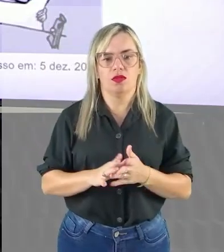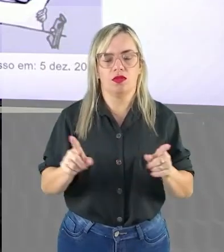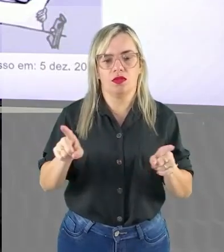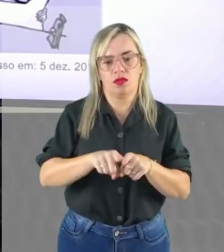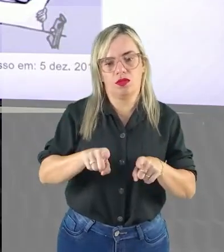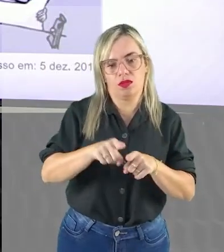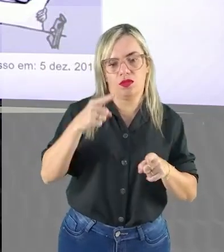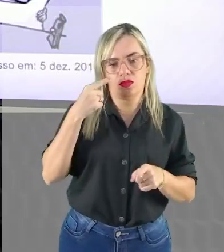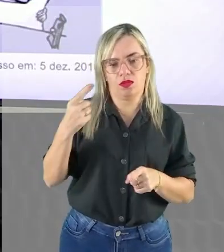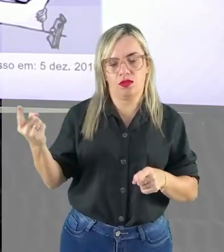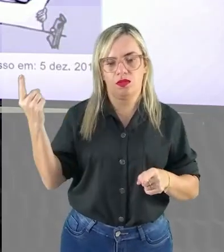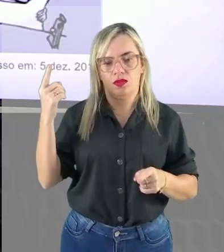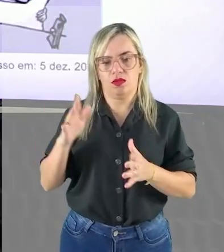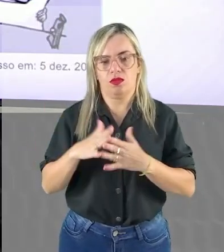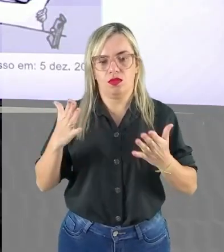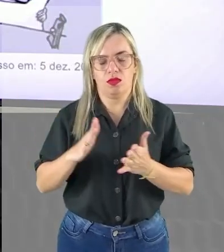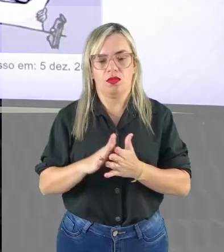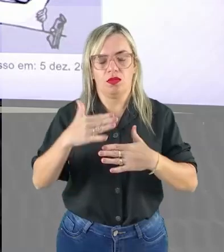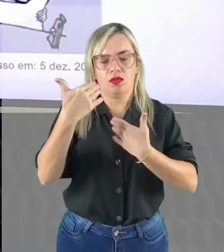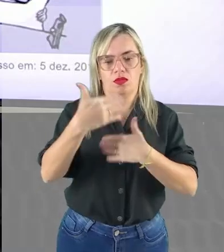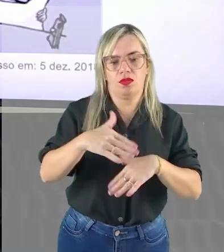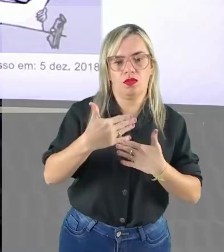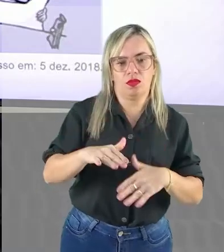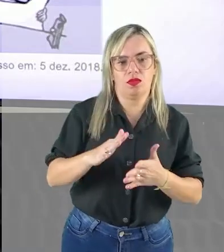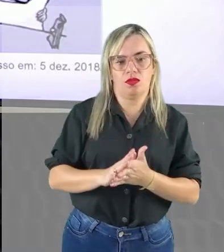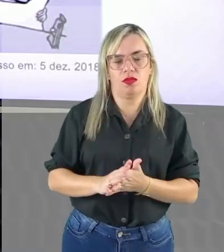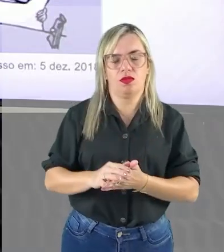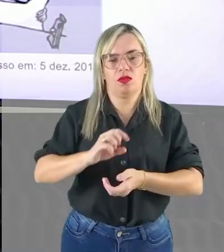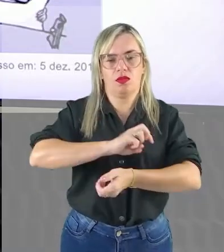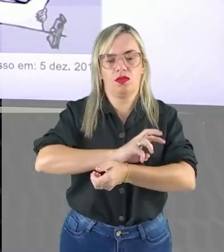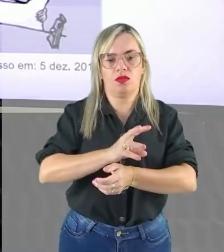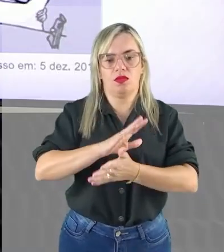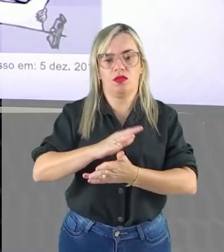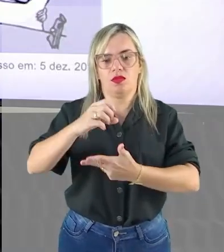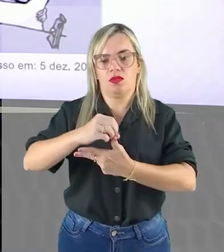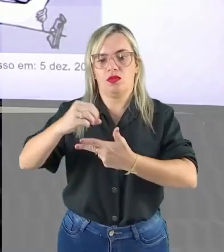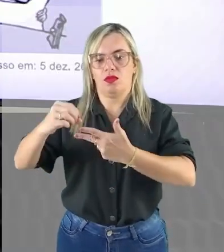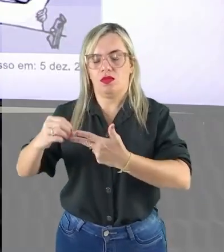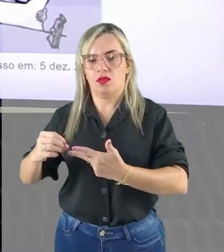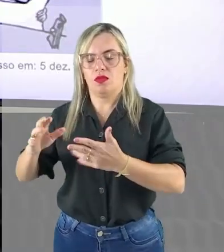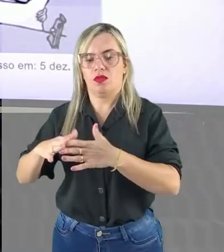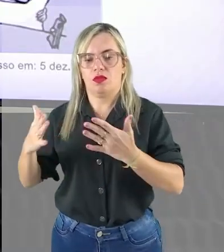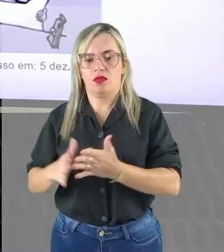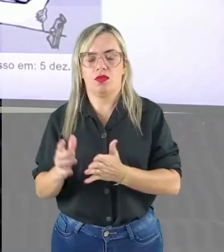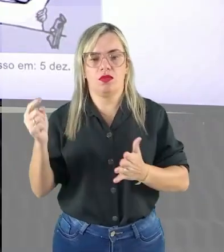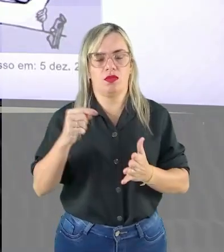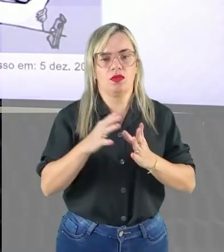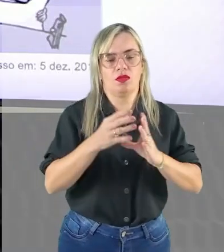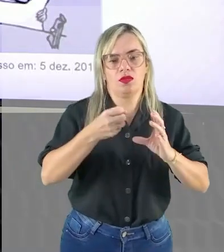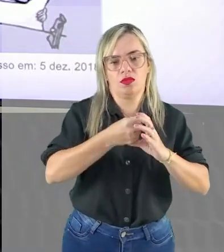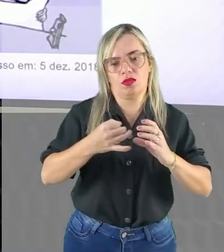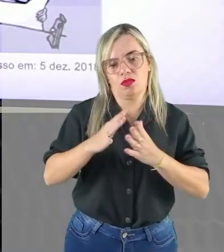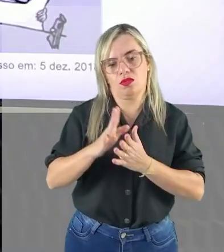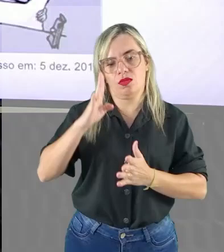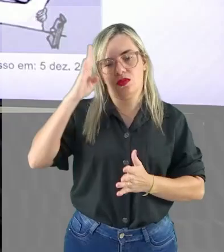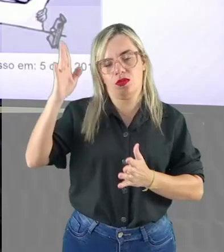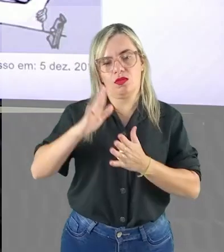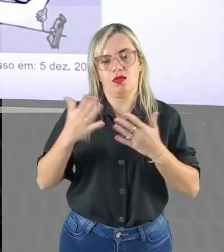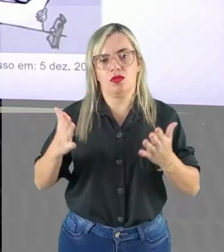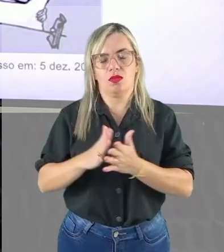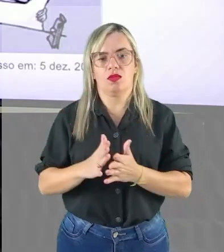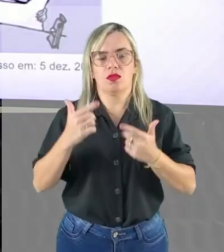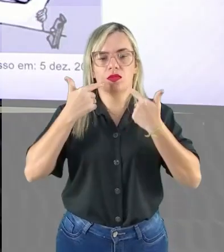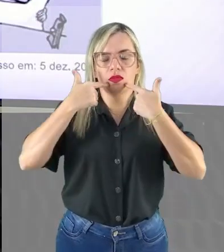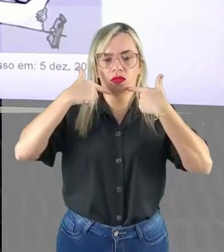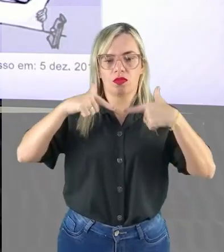ver charges que caíram na UEMA e charges que caíram no Enem, tá? Charge, ela tem características principais, que é a linguagem